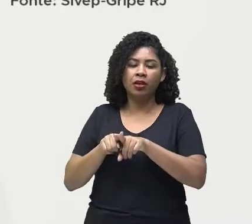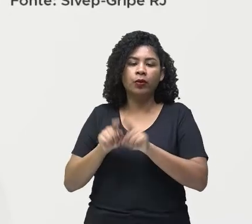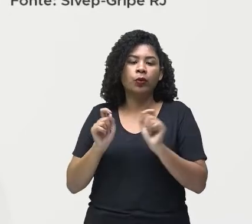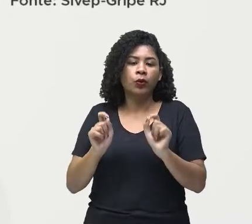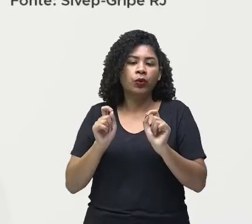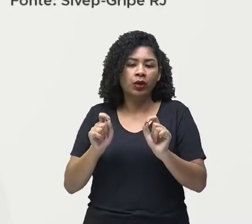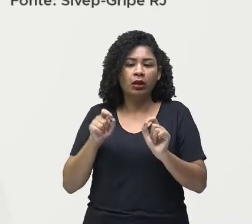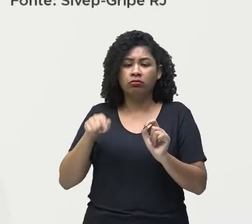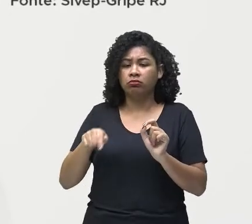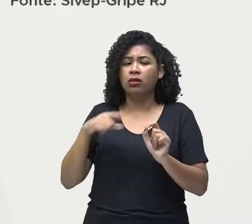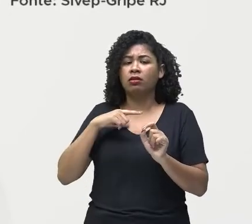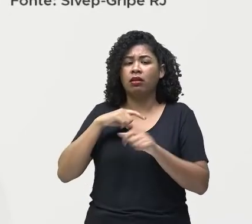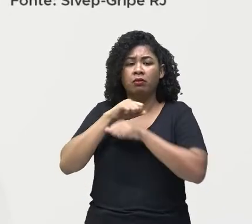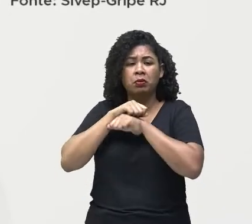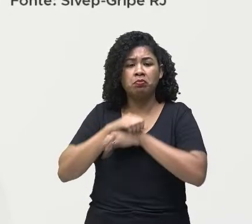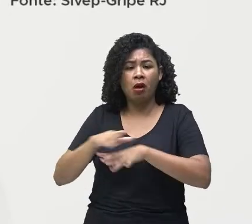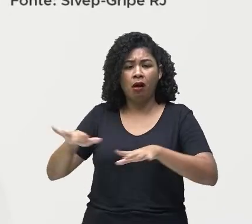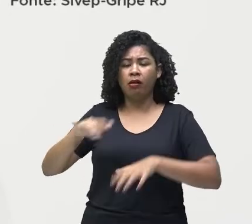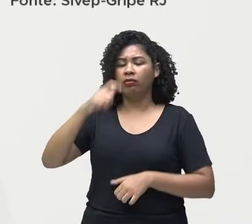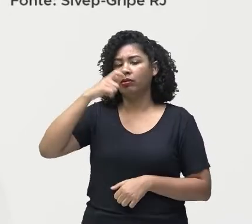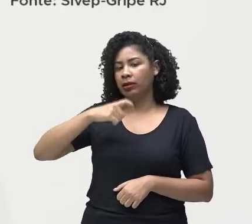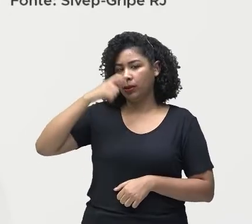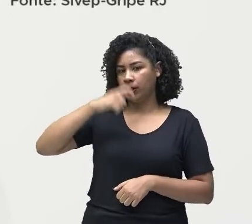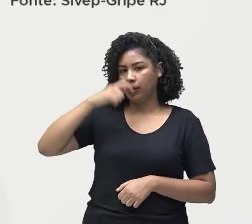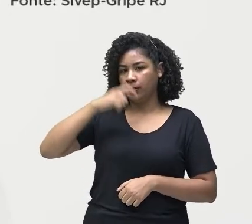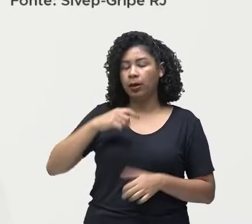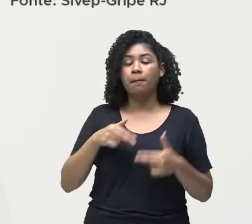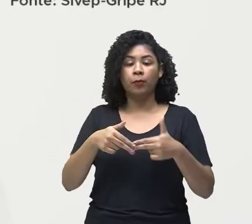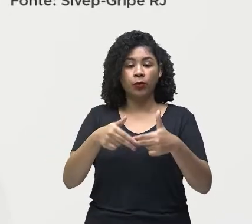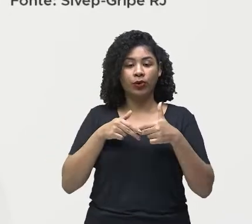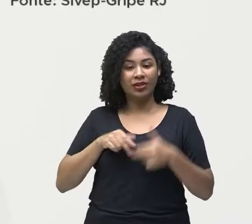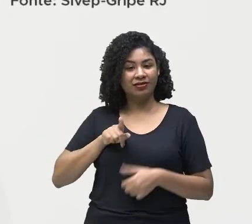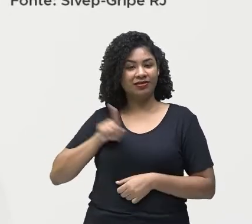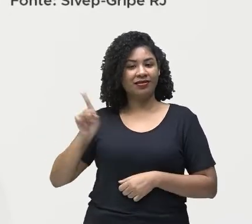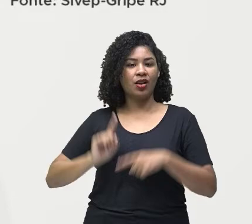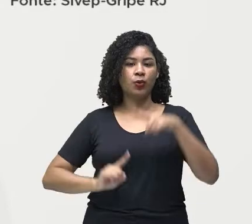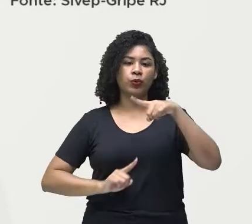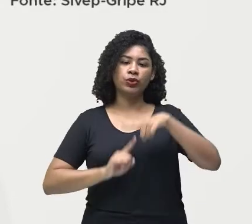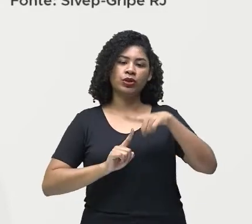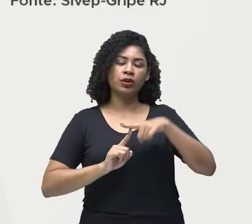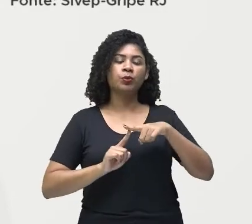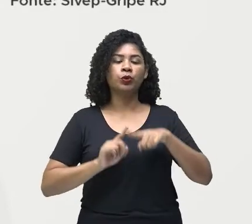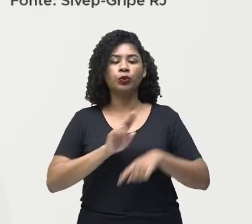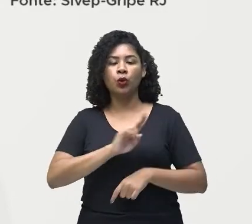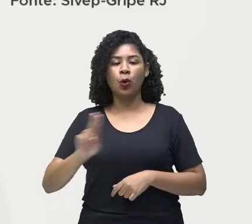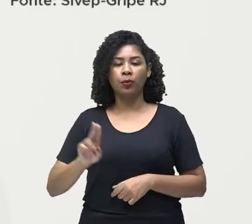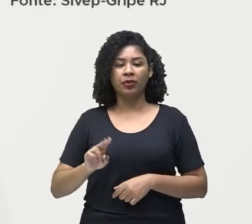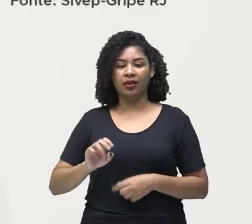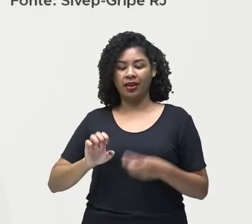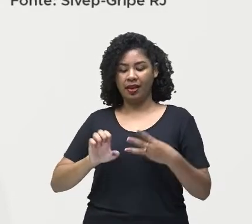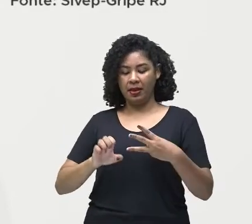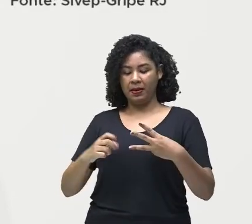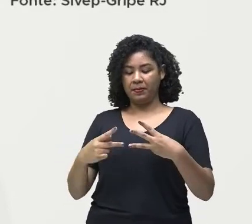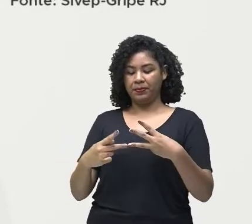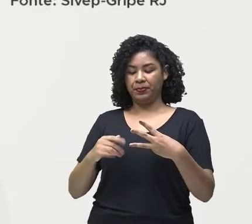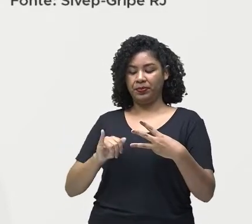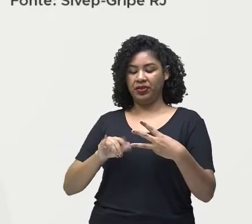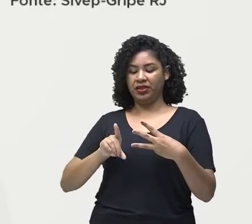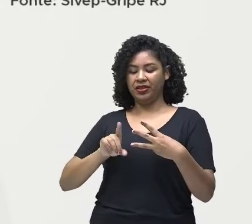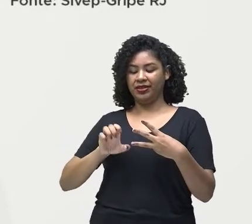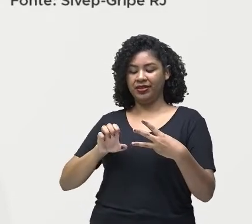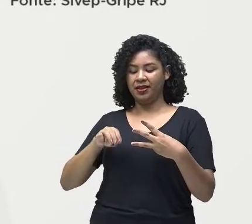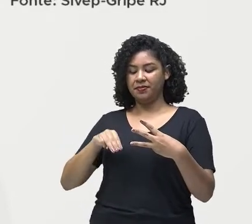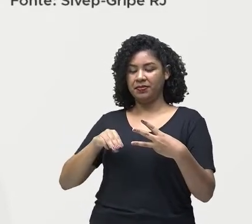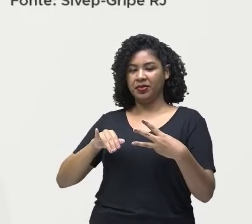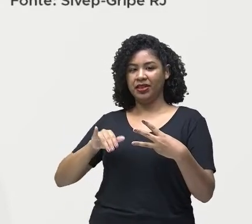estado teve esse surto e por isso foi classificado como epidemia. Estavam acontecendo